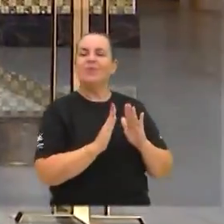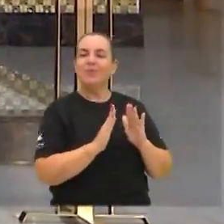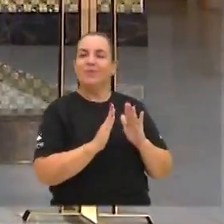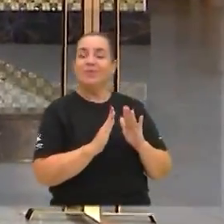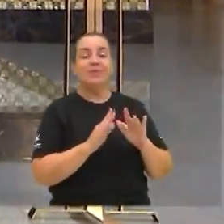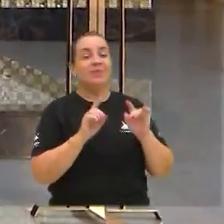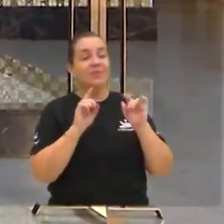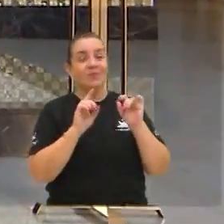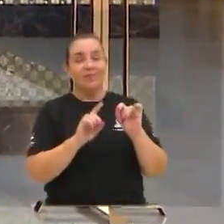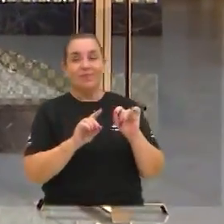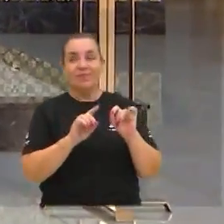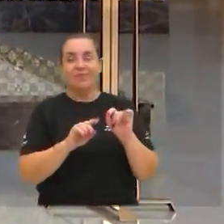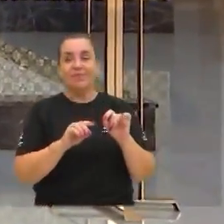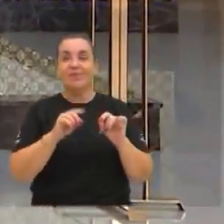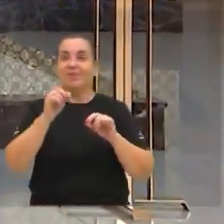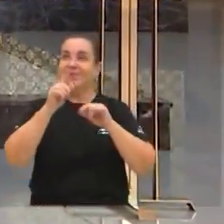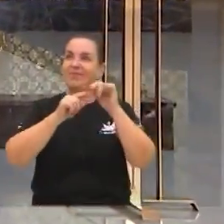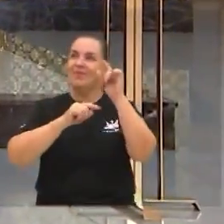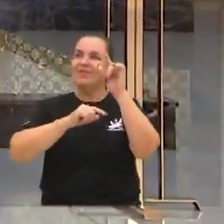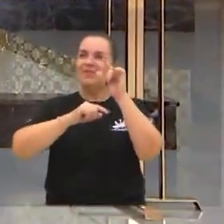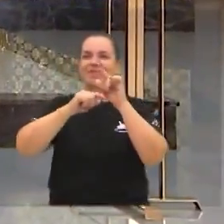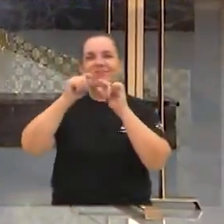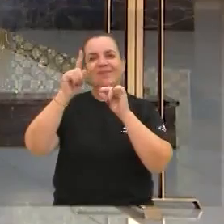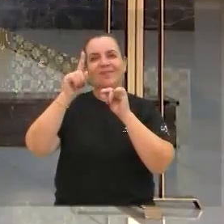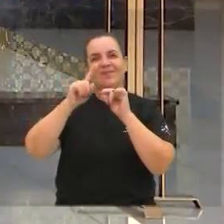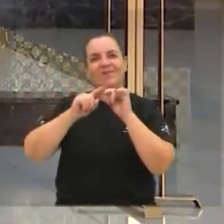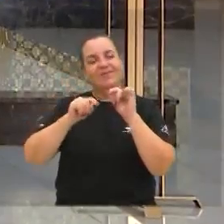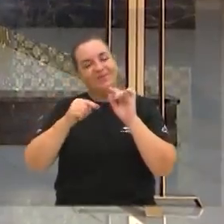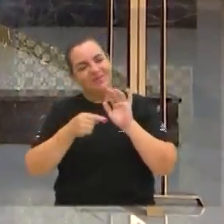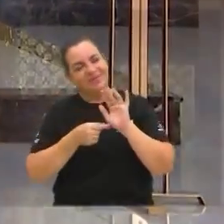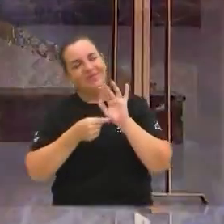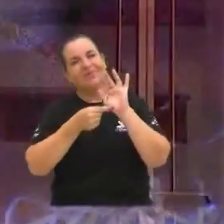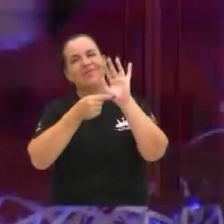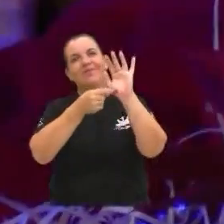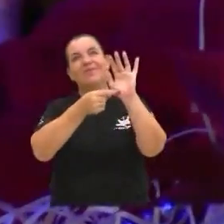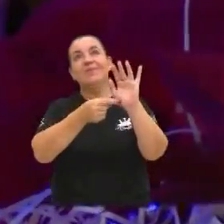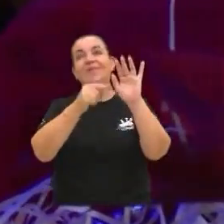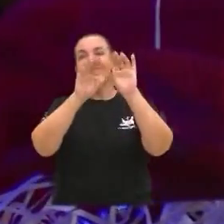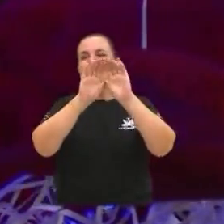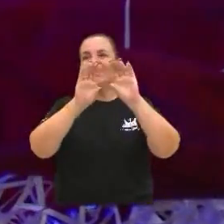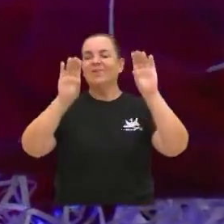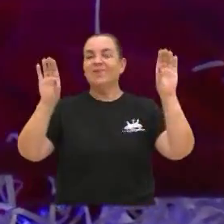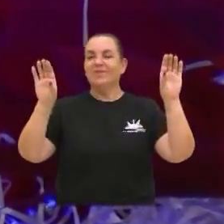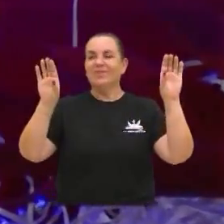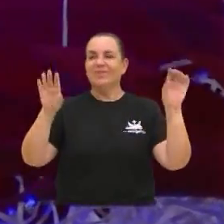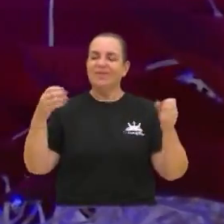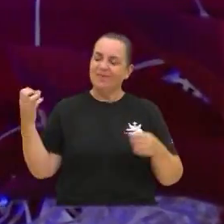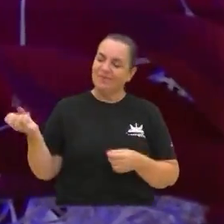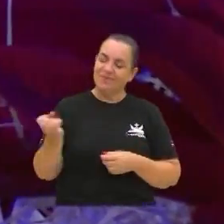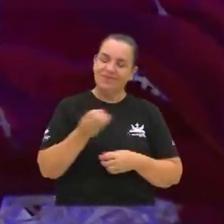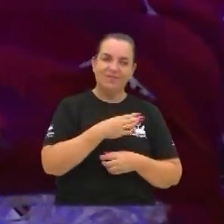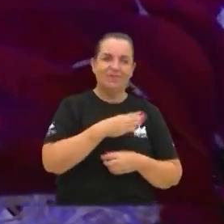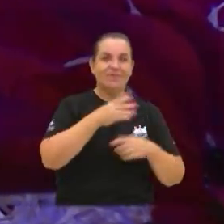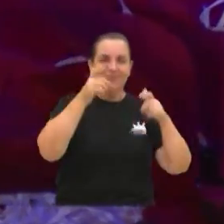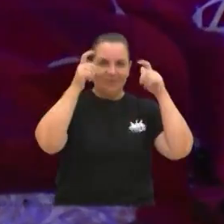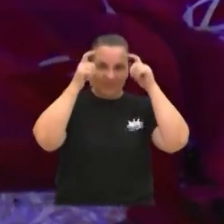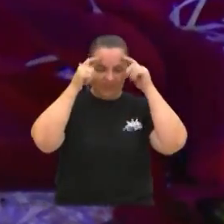nasceu, igual estrelas no céu. E o novo rei